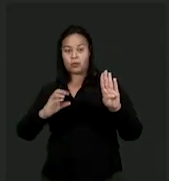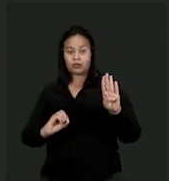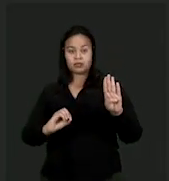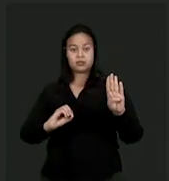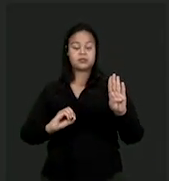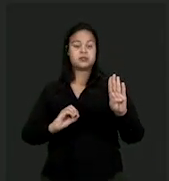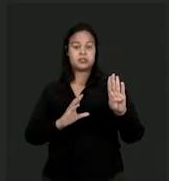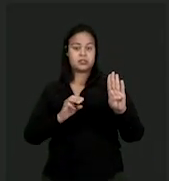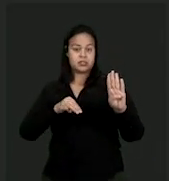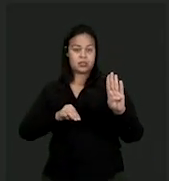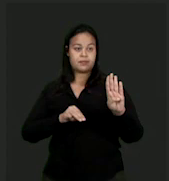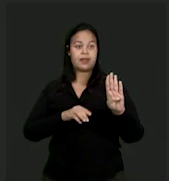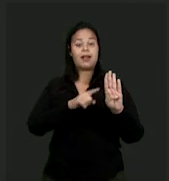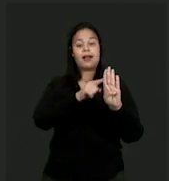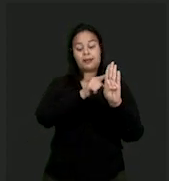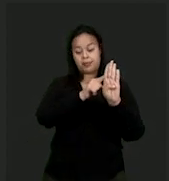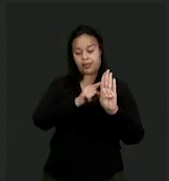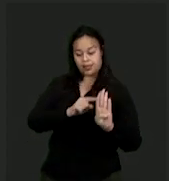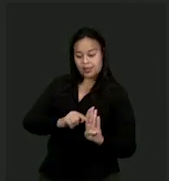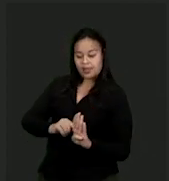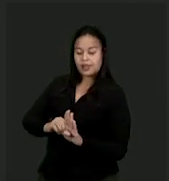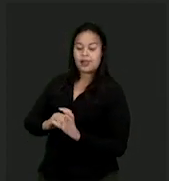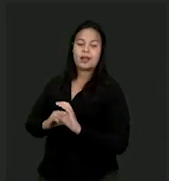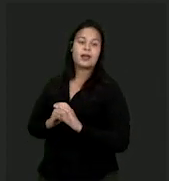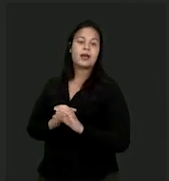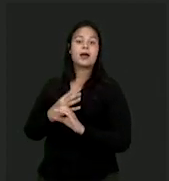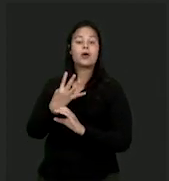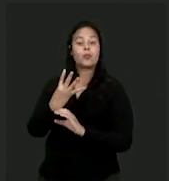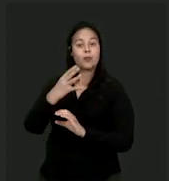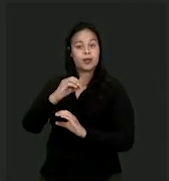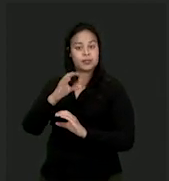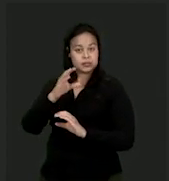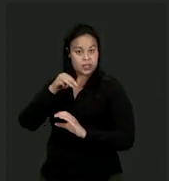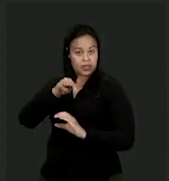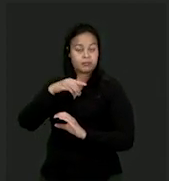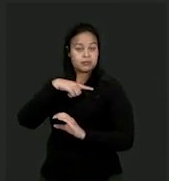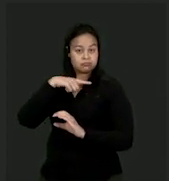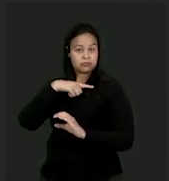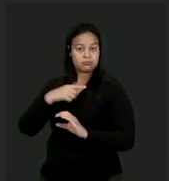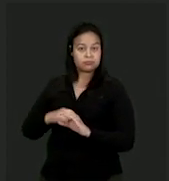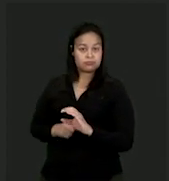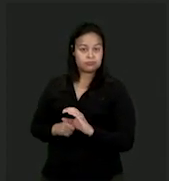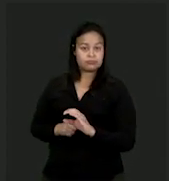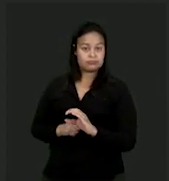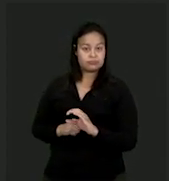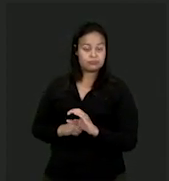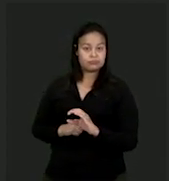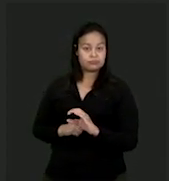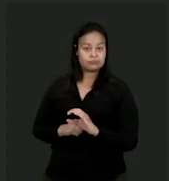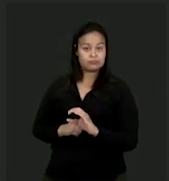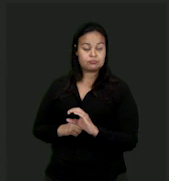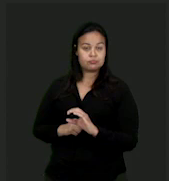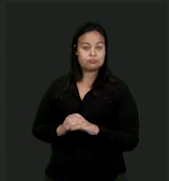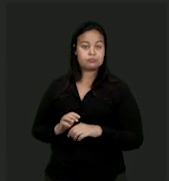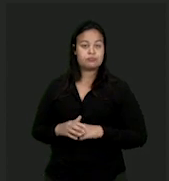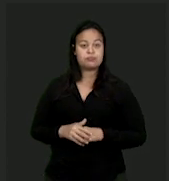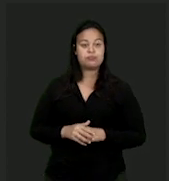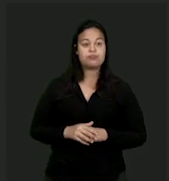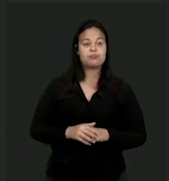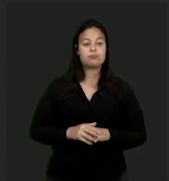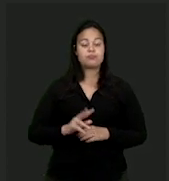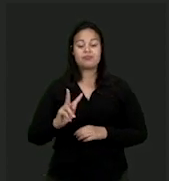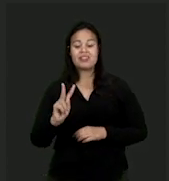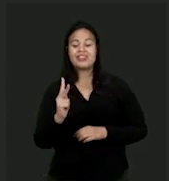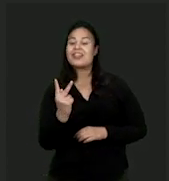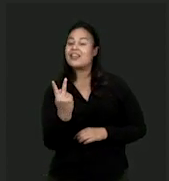me falando que de B até C tem 40 centímetros, ok? E que H